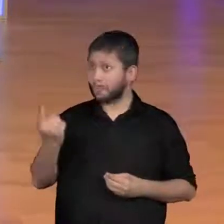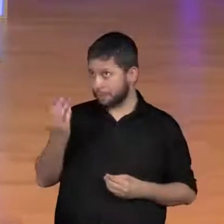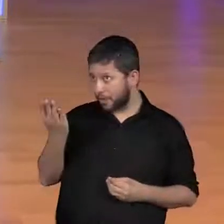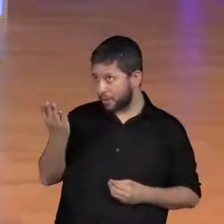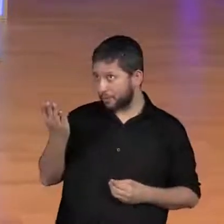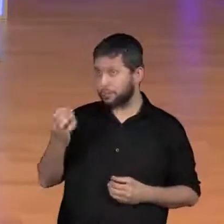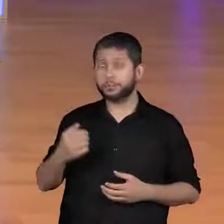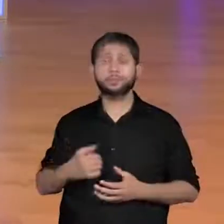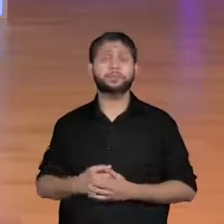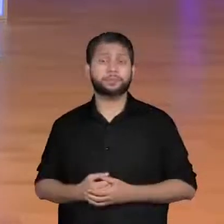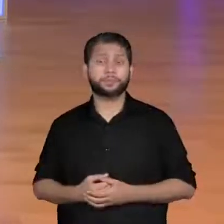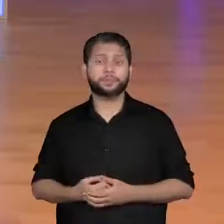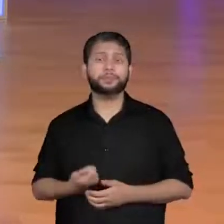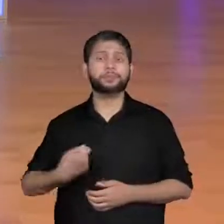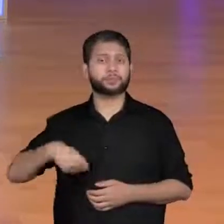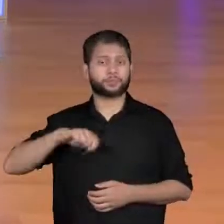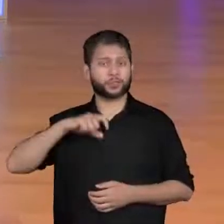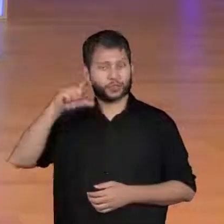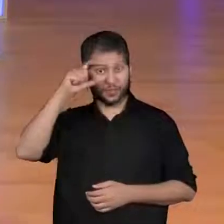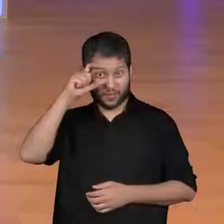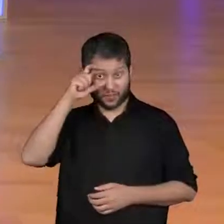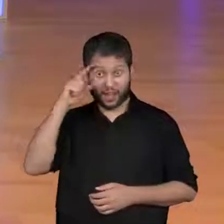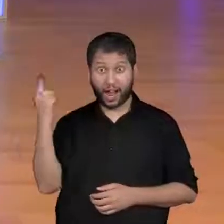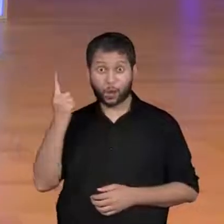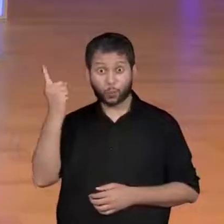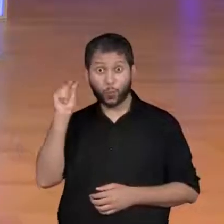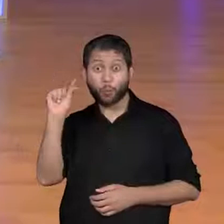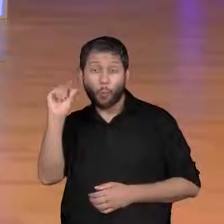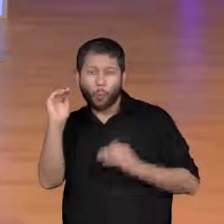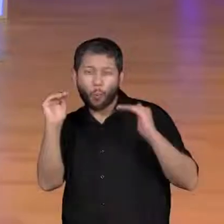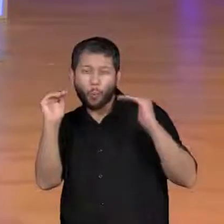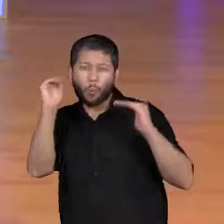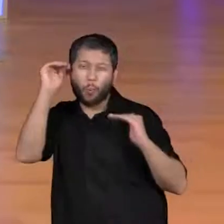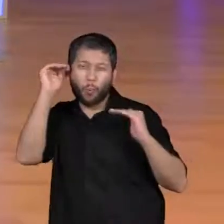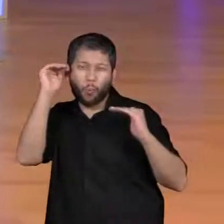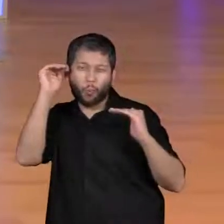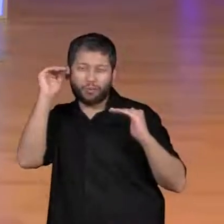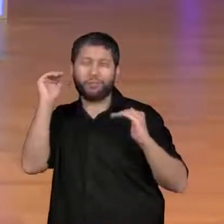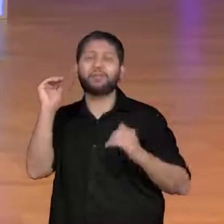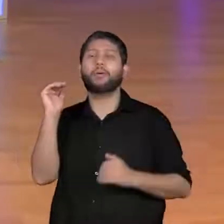Tá bom. Eu sou um pouquinho mais alta que o professor Rafael.